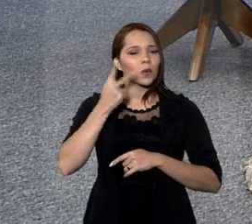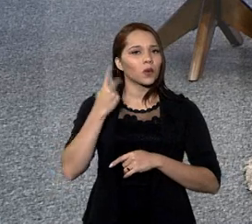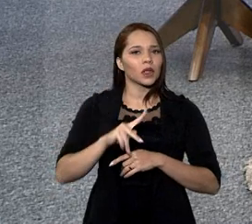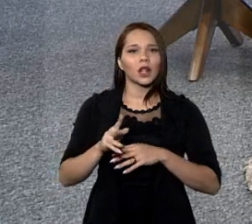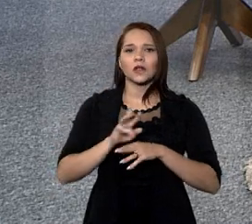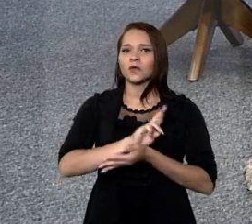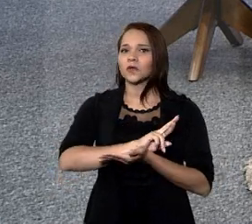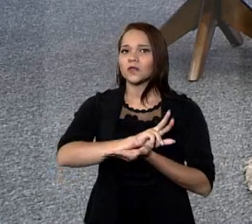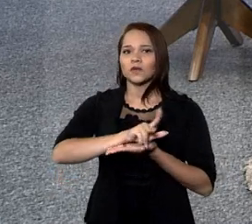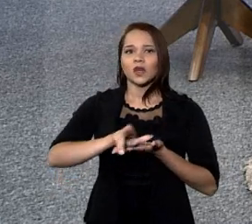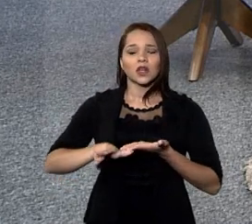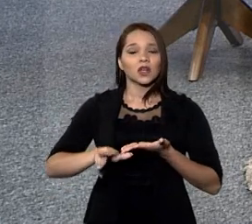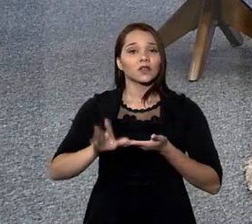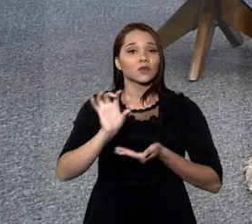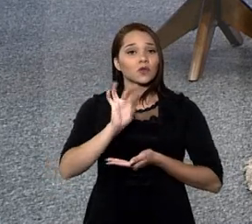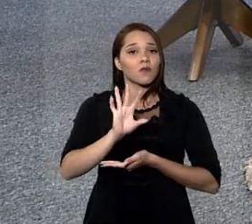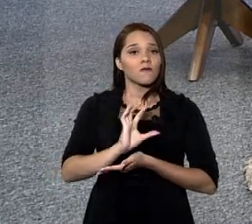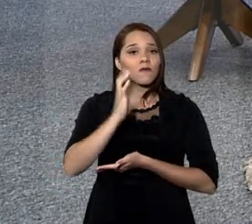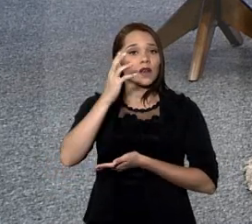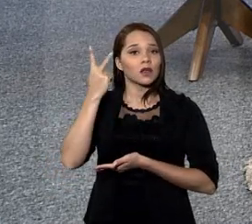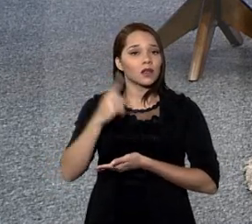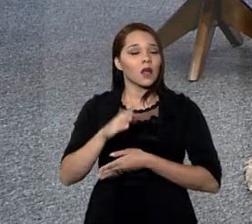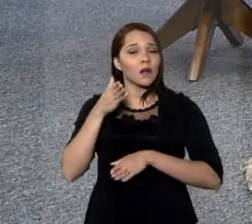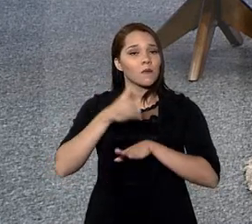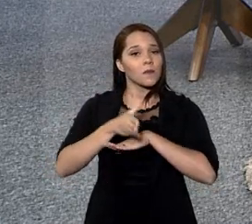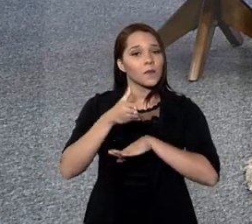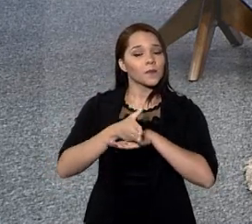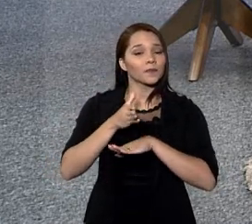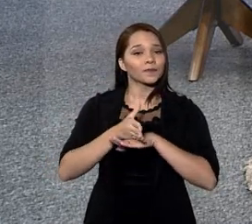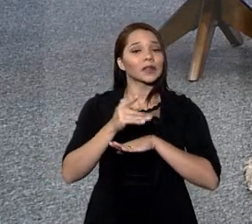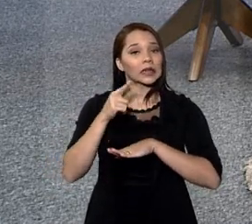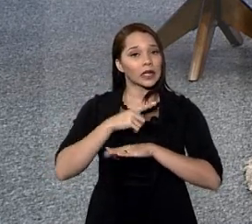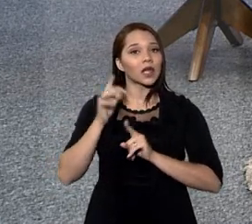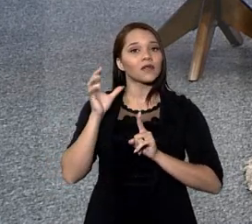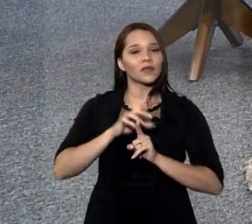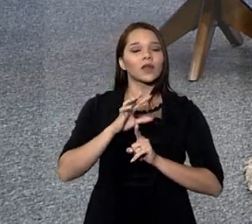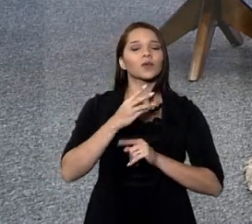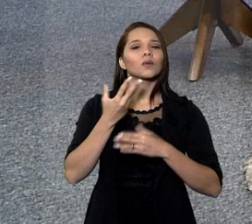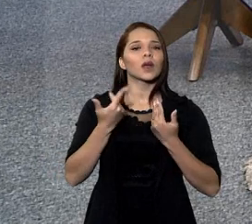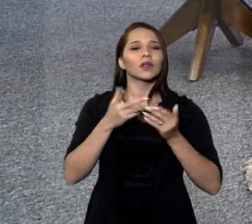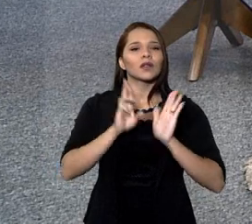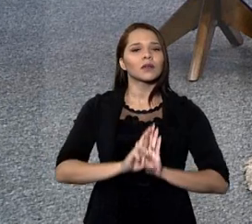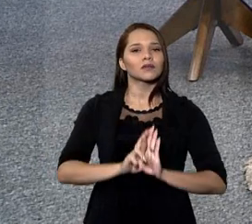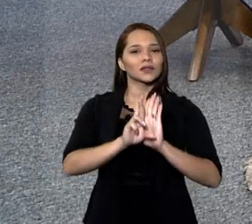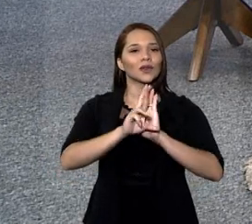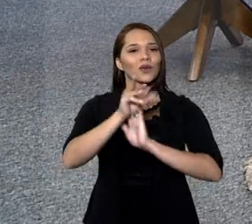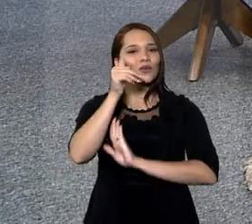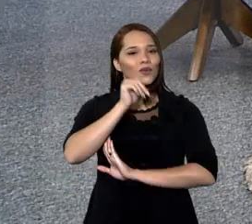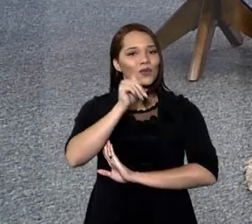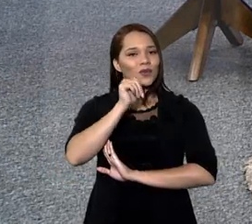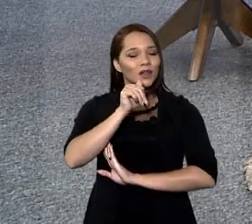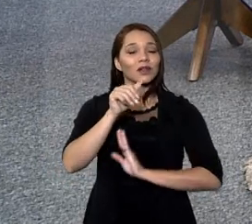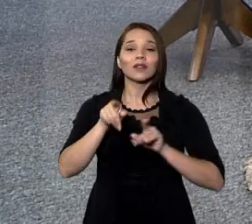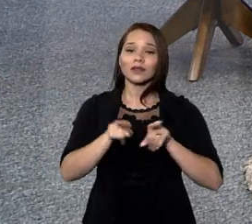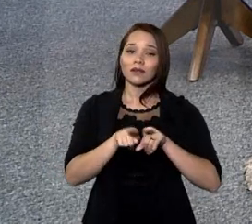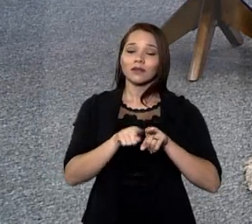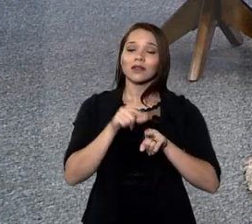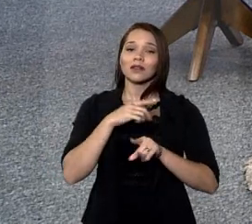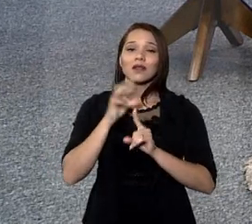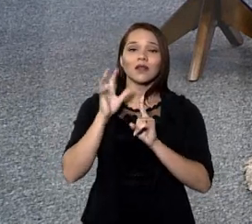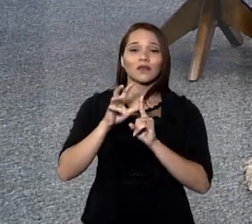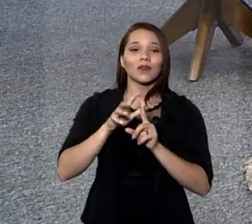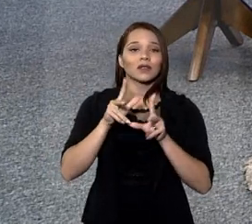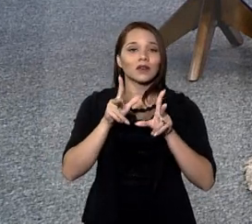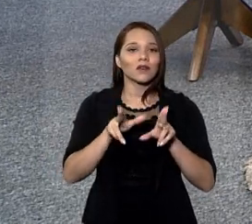politicamente as mais diversas o fato delas estarem presentes faz efeito na representação da mulher e faz